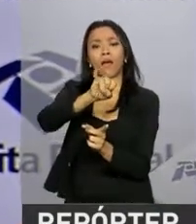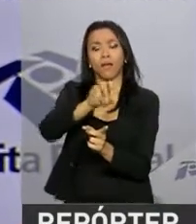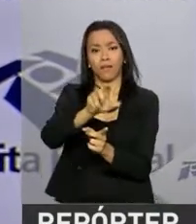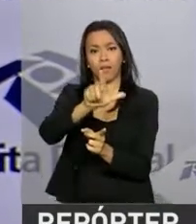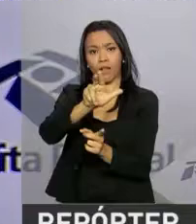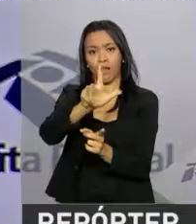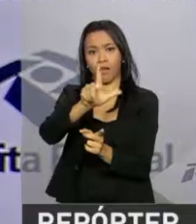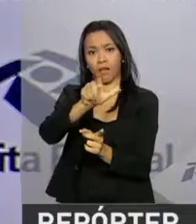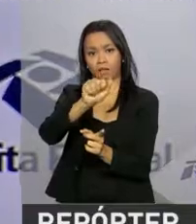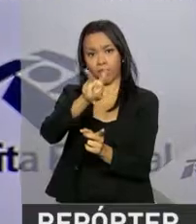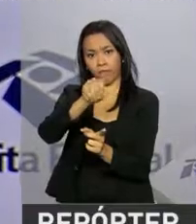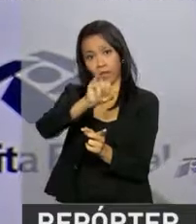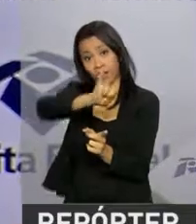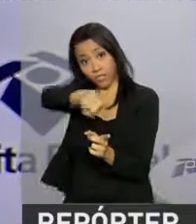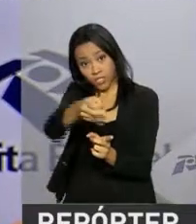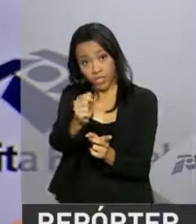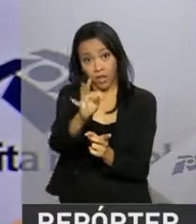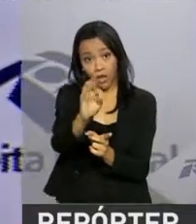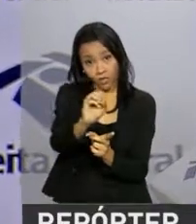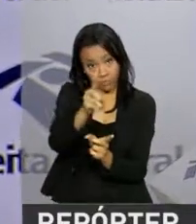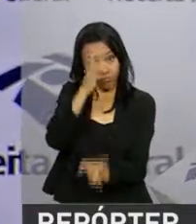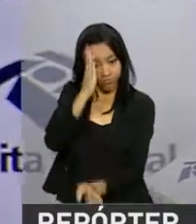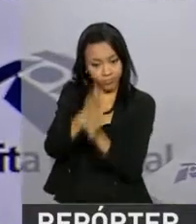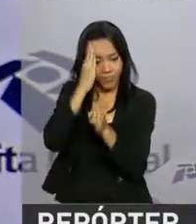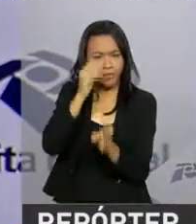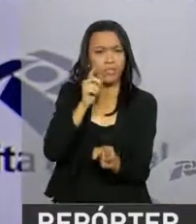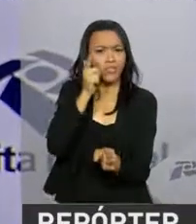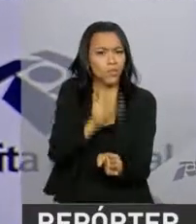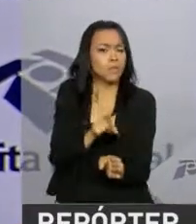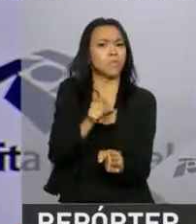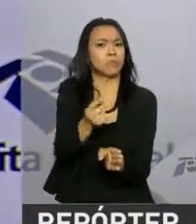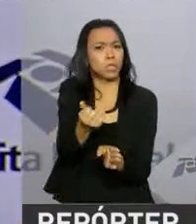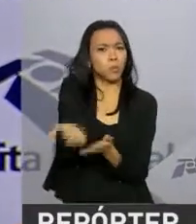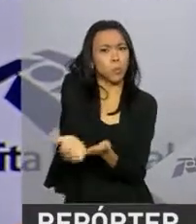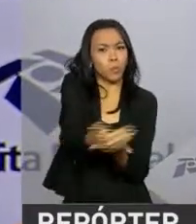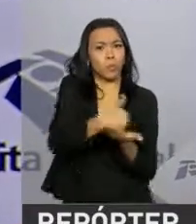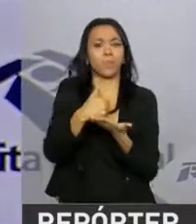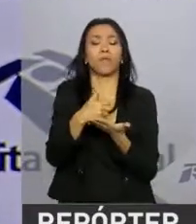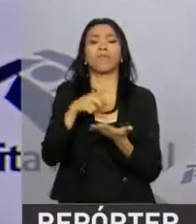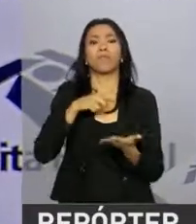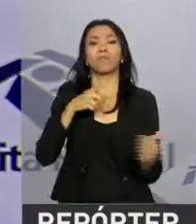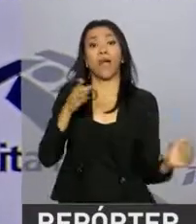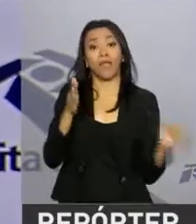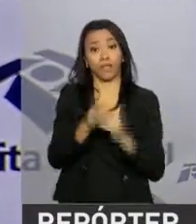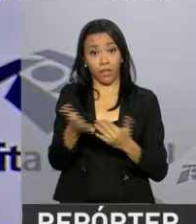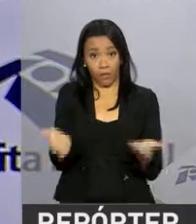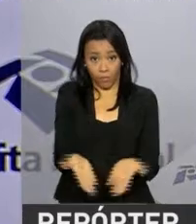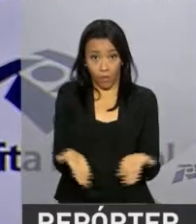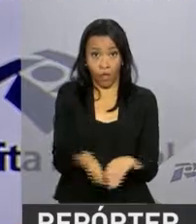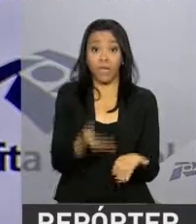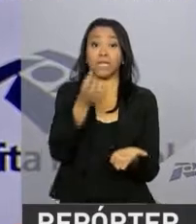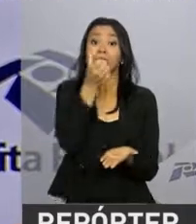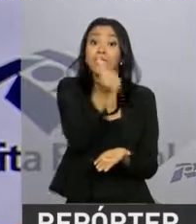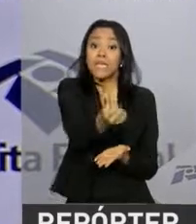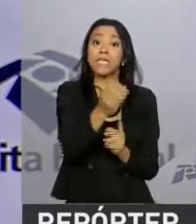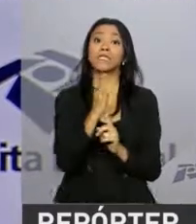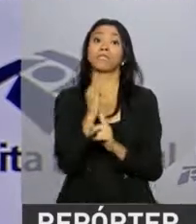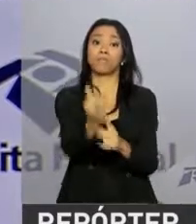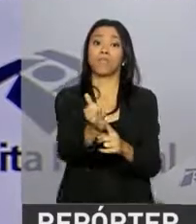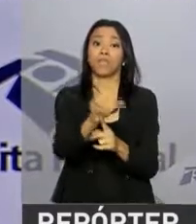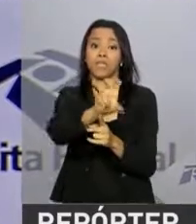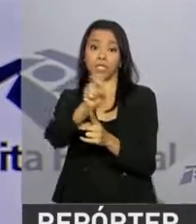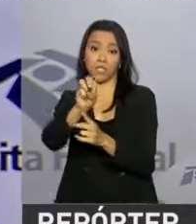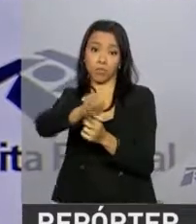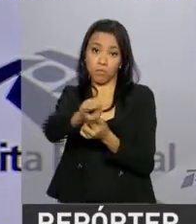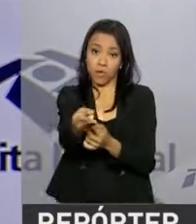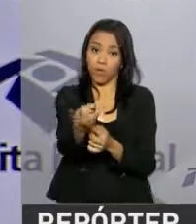a lava jato antes mesmo da deflagração dela estava méxico nós temos até agora construir novas notas 6 bilhões e